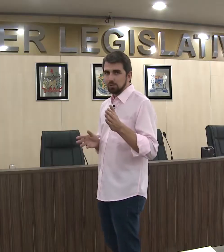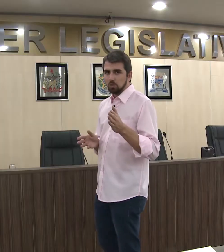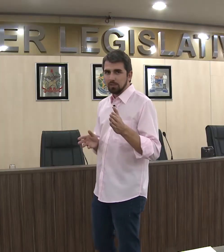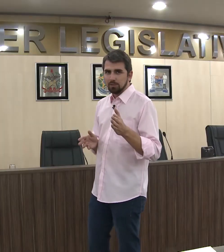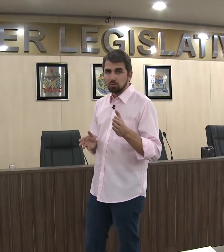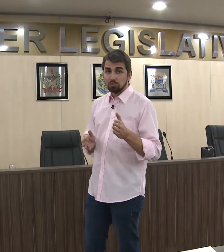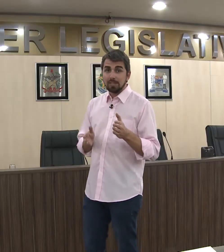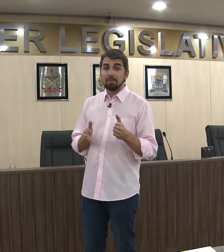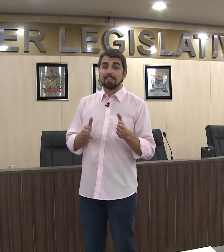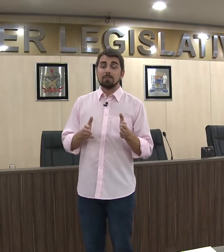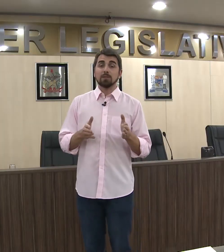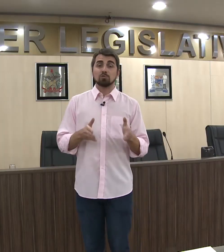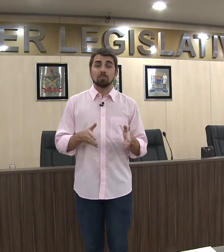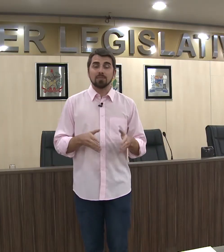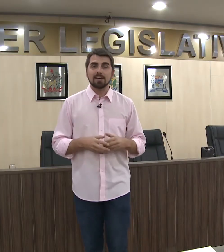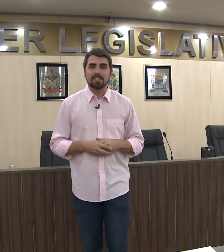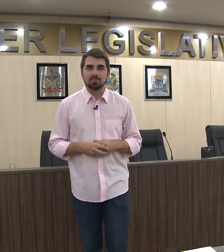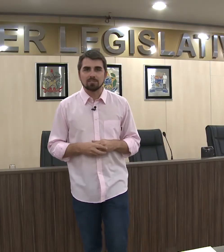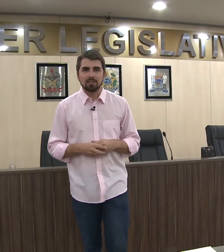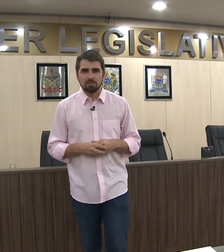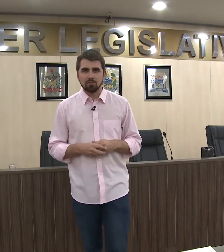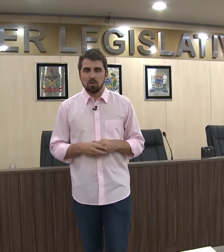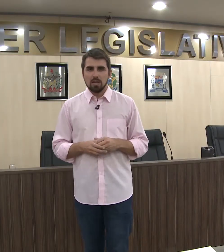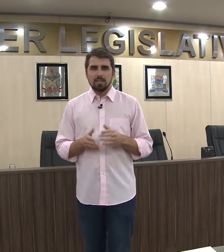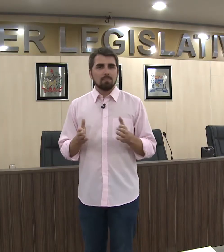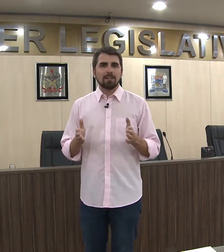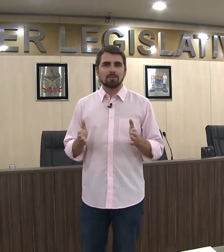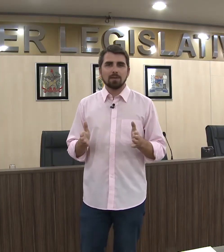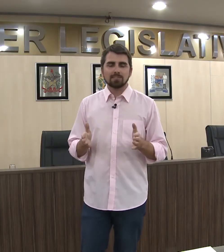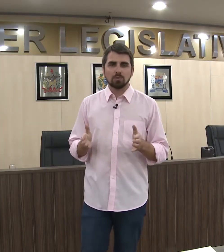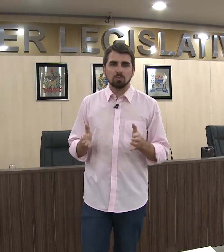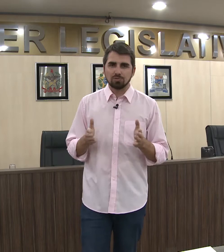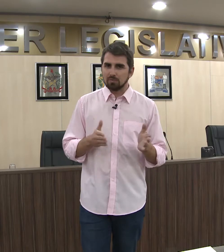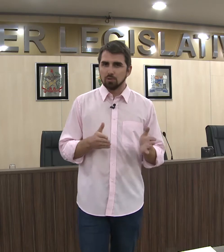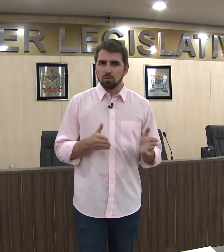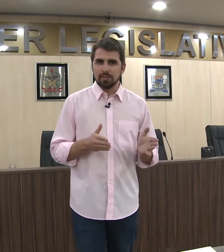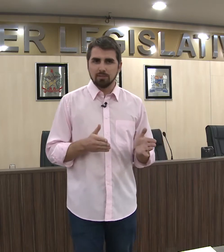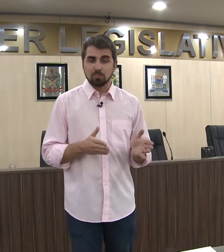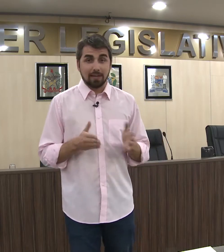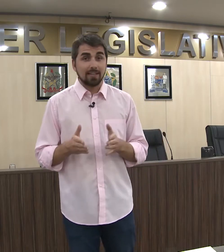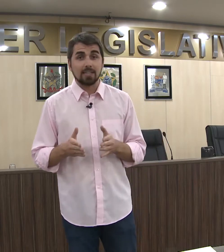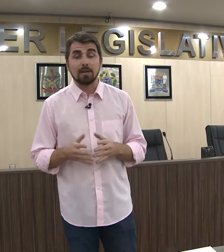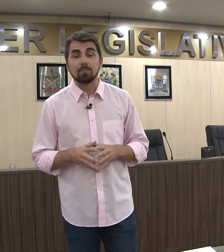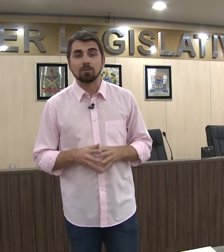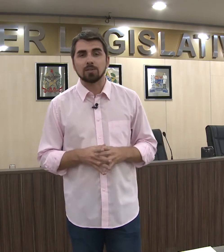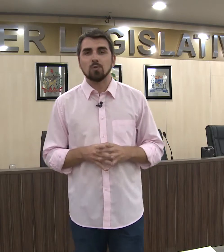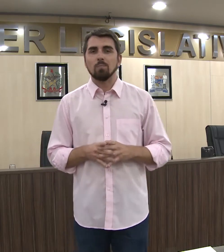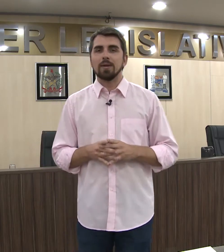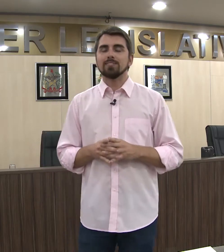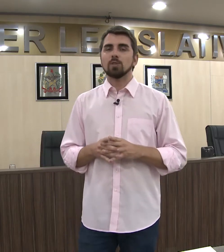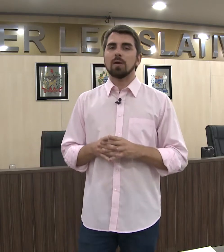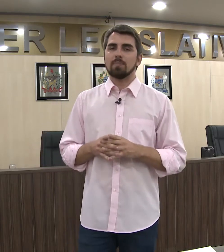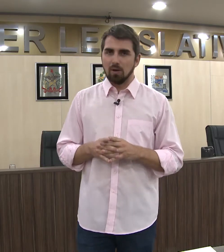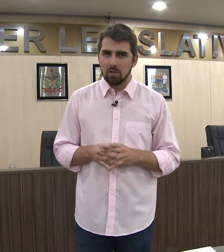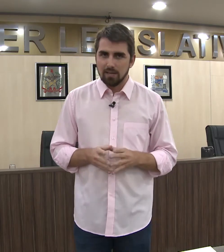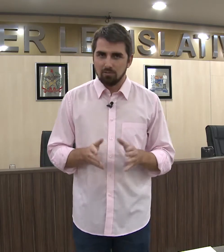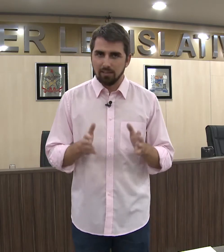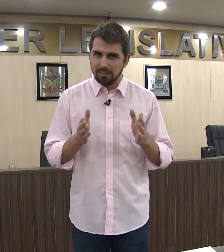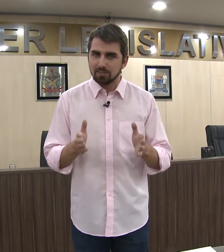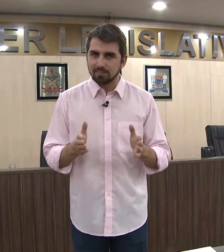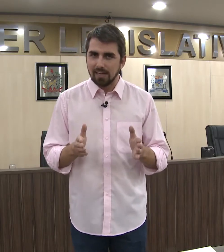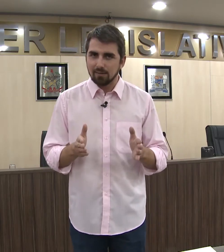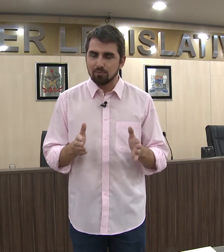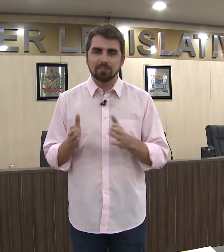Os bastidores dos departamentos do Poder Legislativo e a participação dos servidores para que a Câmara possa cumprir seu papel